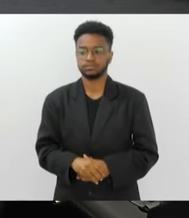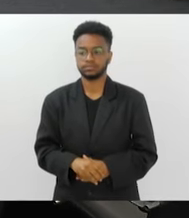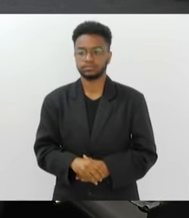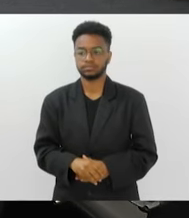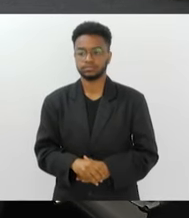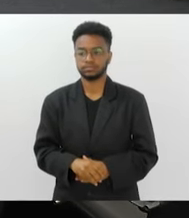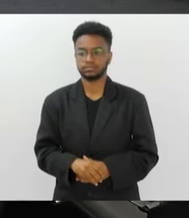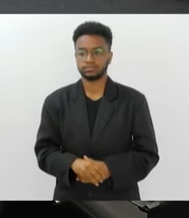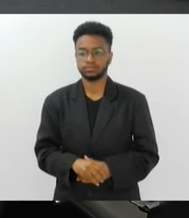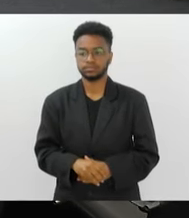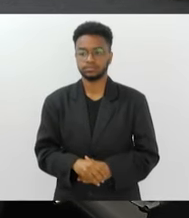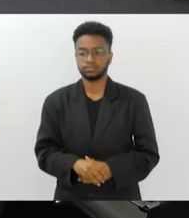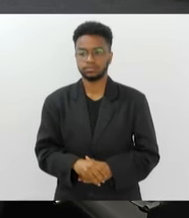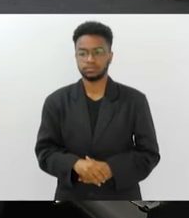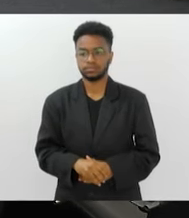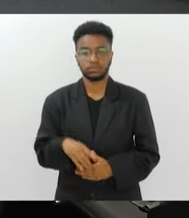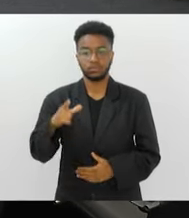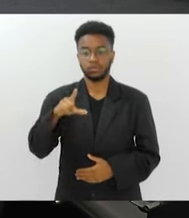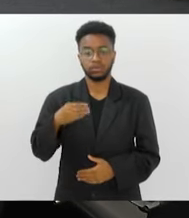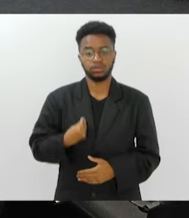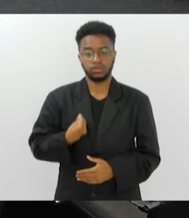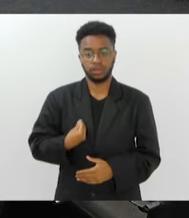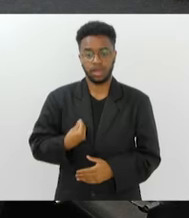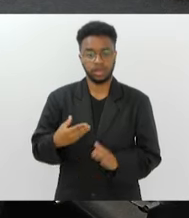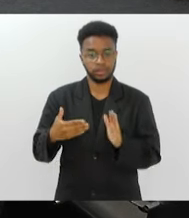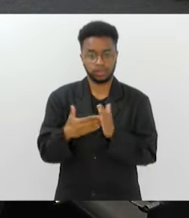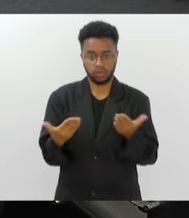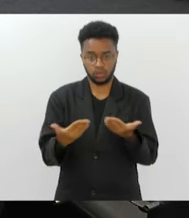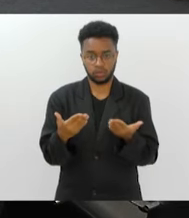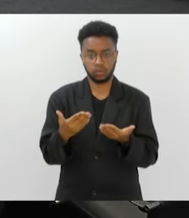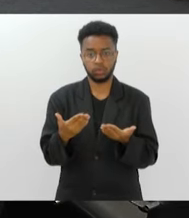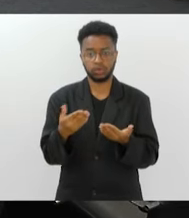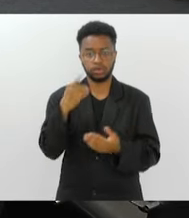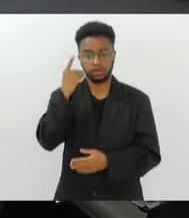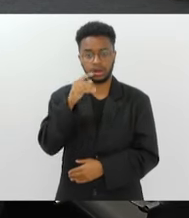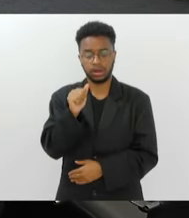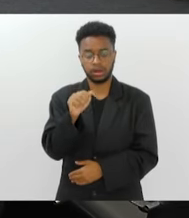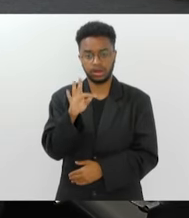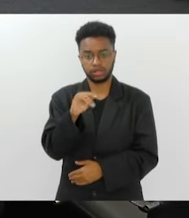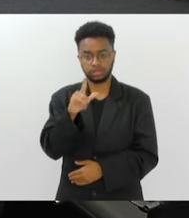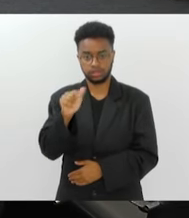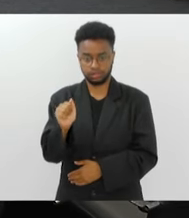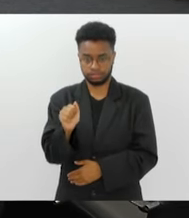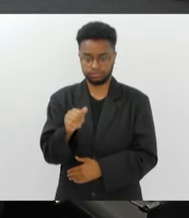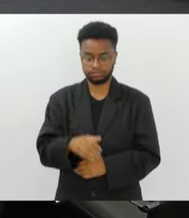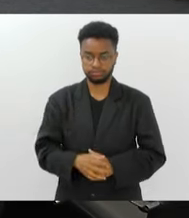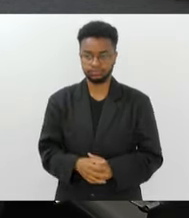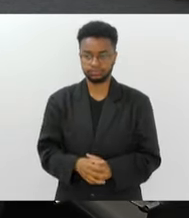Porque não está presente até o momento o deputado Átila Nunes, está certo? Então, professor Josemar, por gentileza.